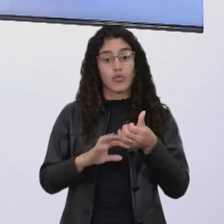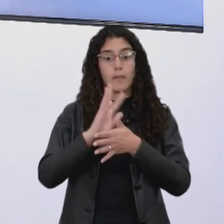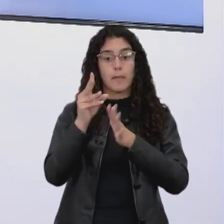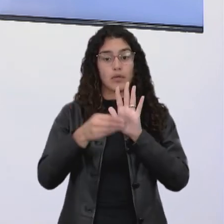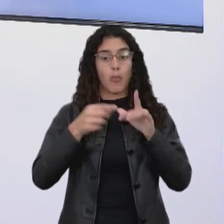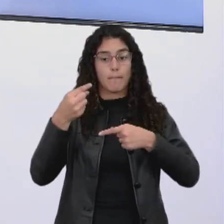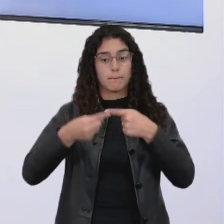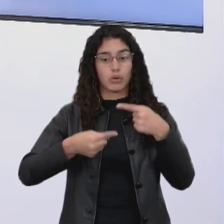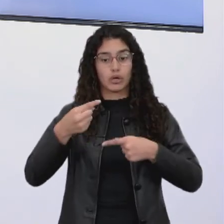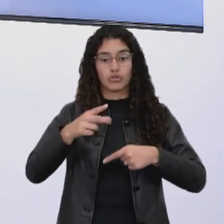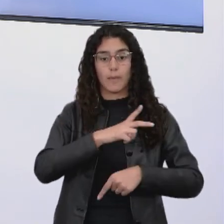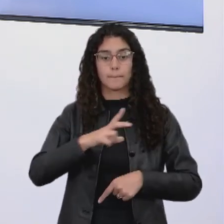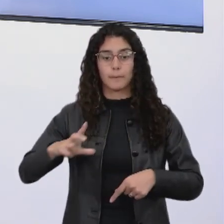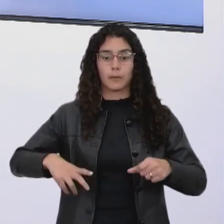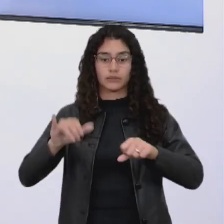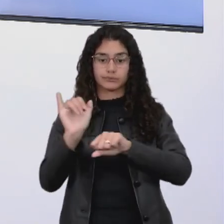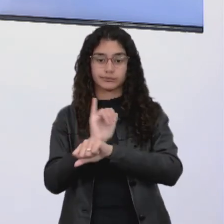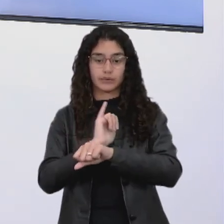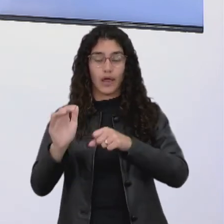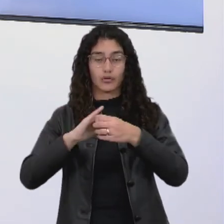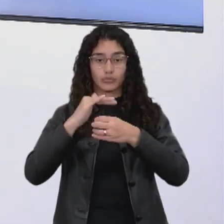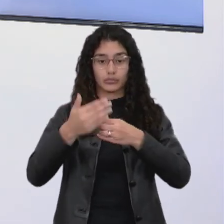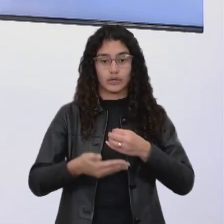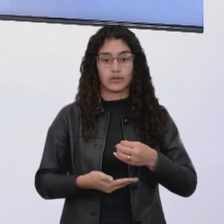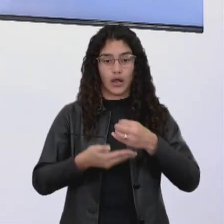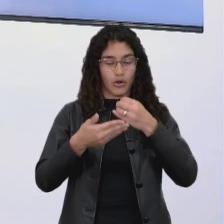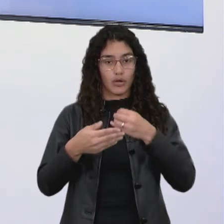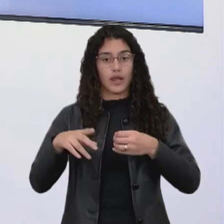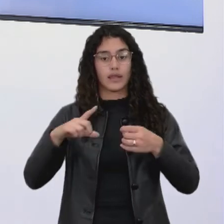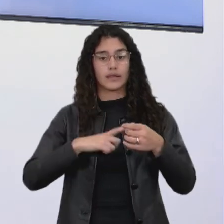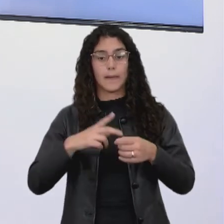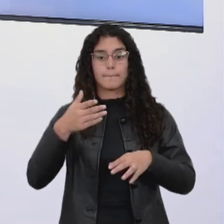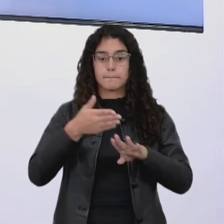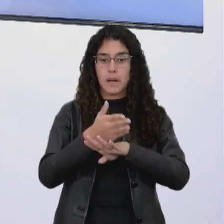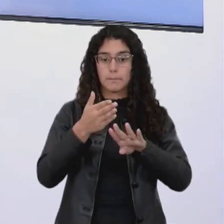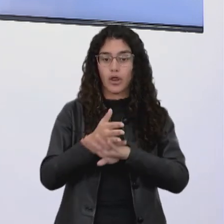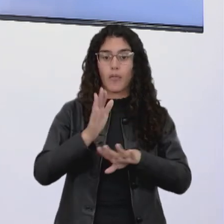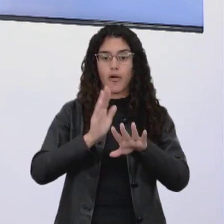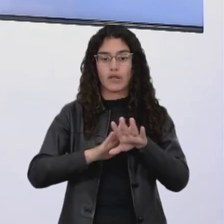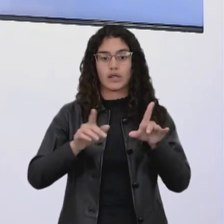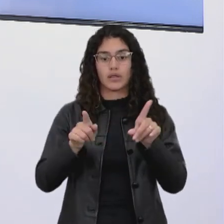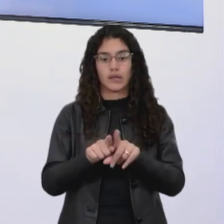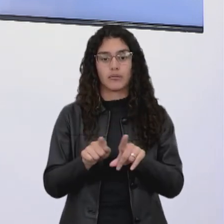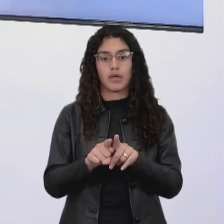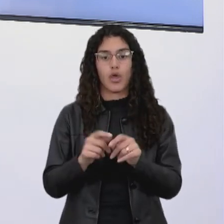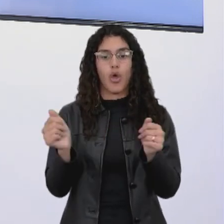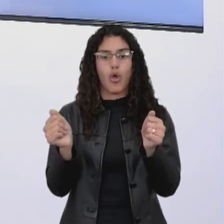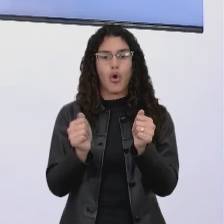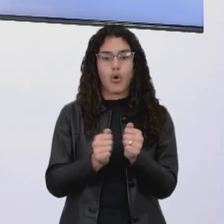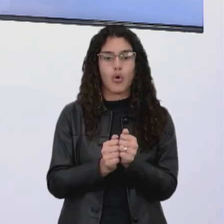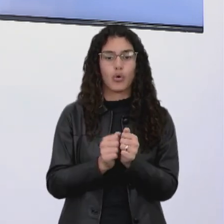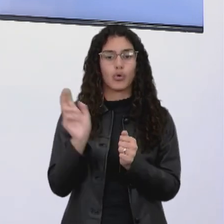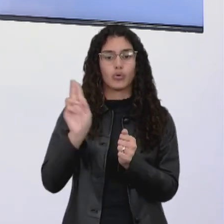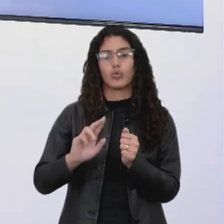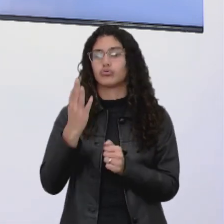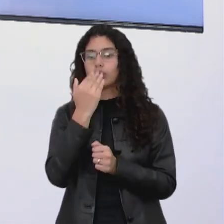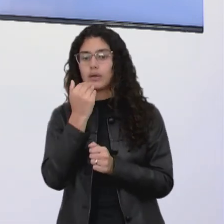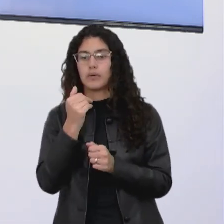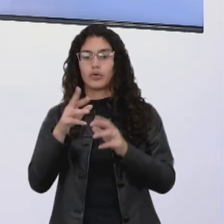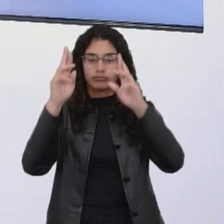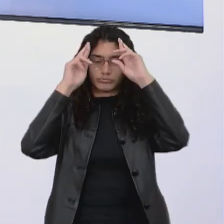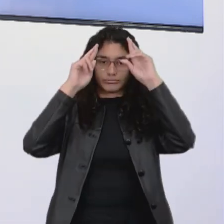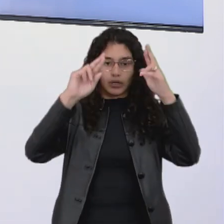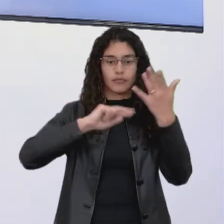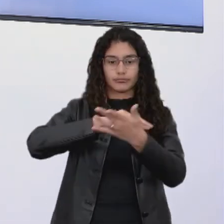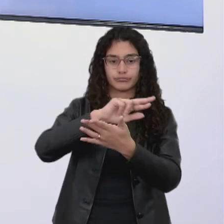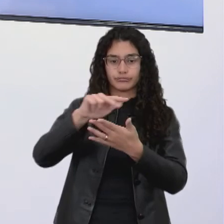de políticas públicas e estratégias sustentáveis, né, e participativas de produção, comercialização e consumo de alimentos,